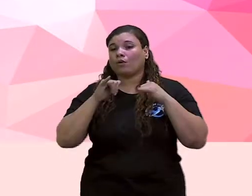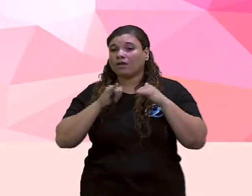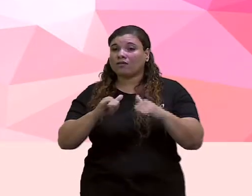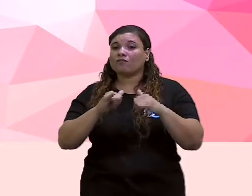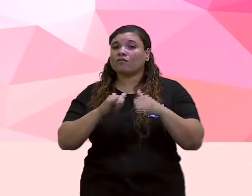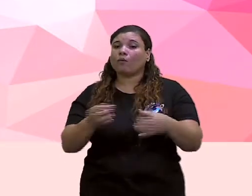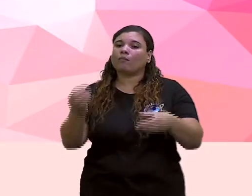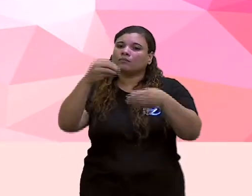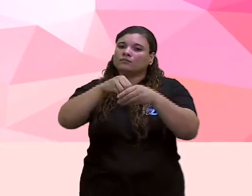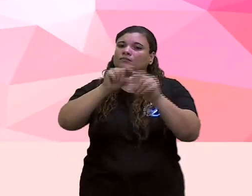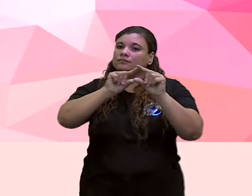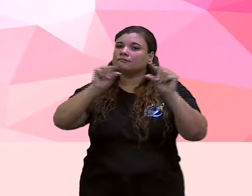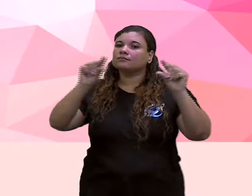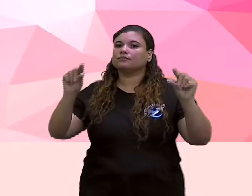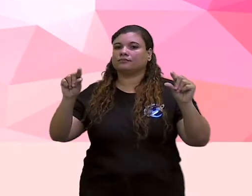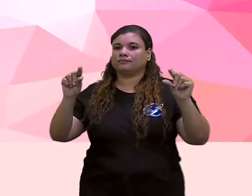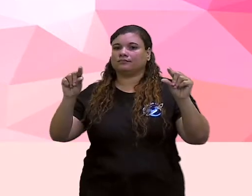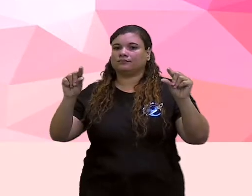ação verbal.